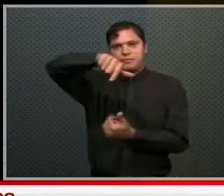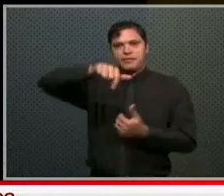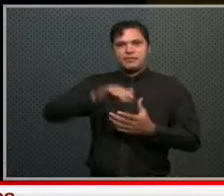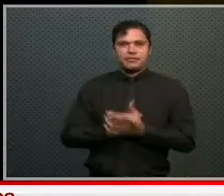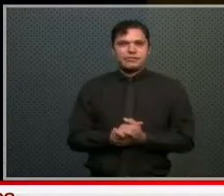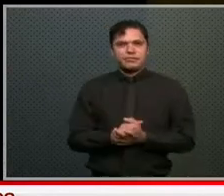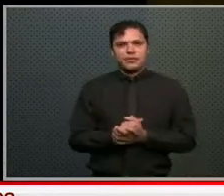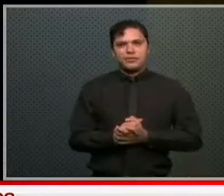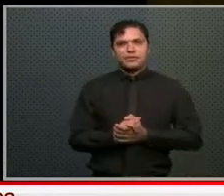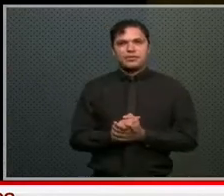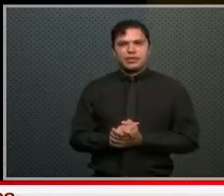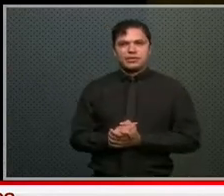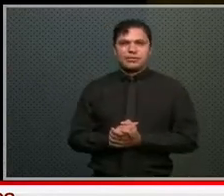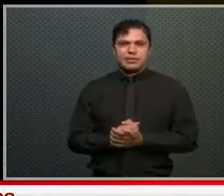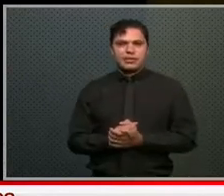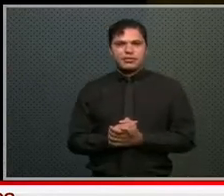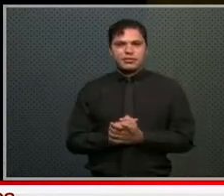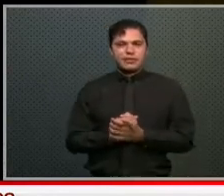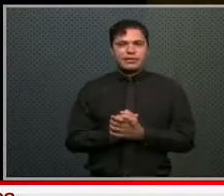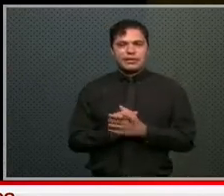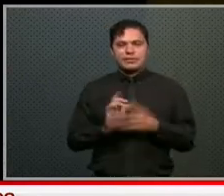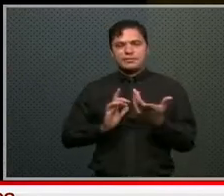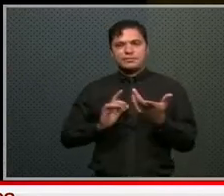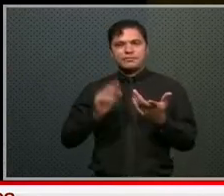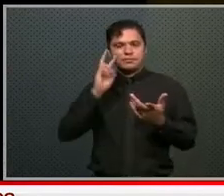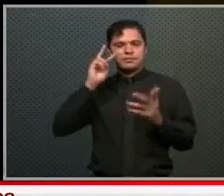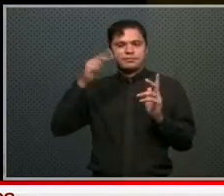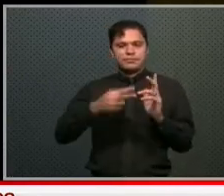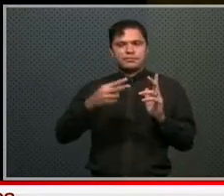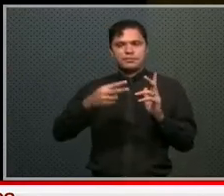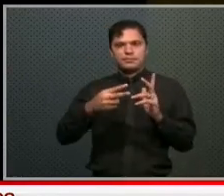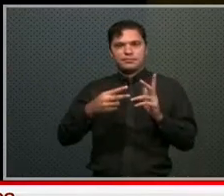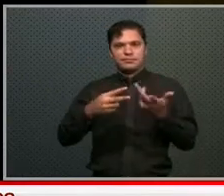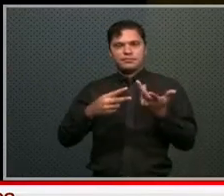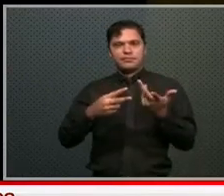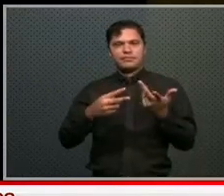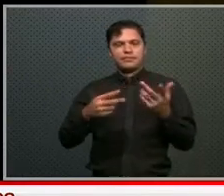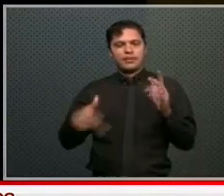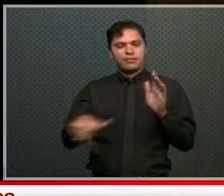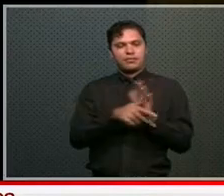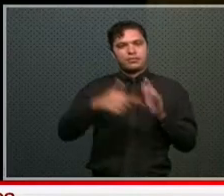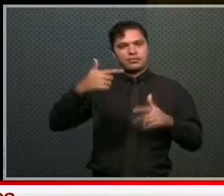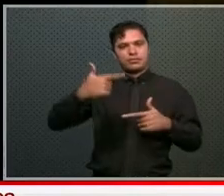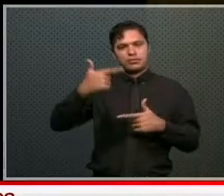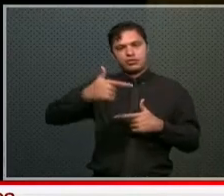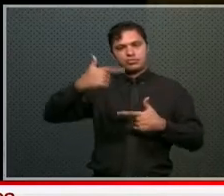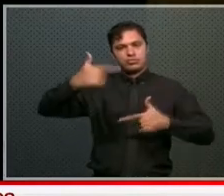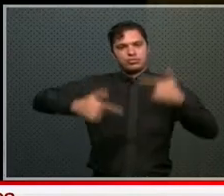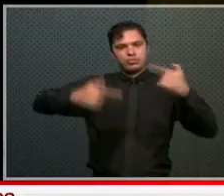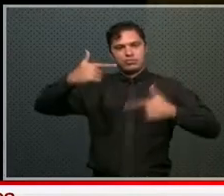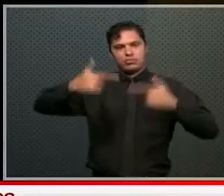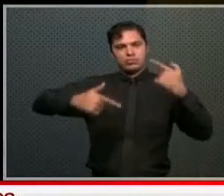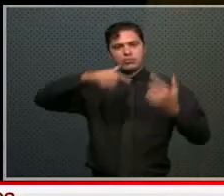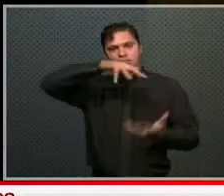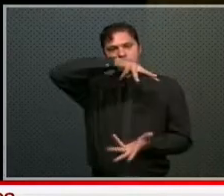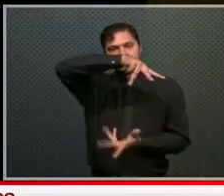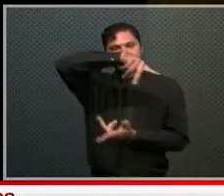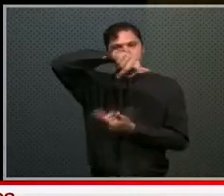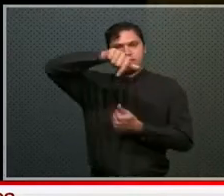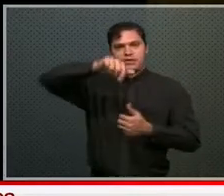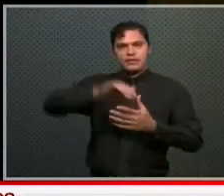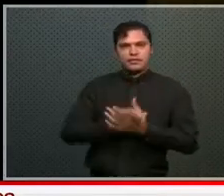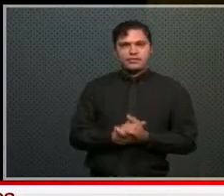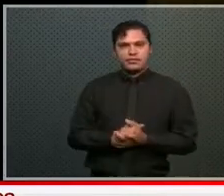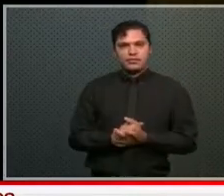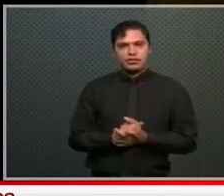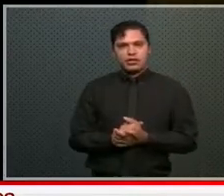porque o mundo vivia um temor muito grande da Segunda Guerra Mundial que se concretizou ainda no